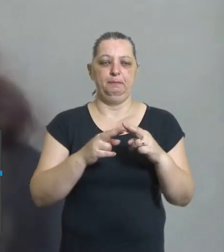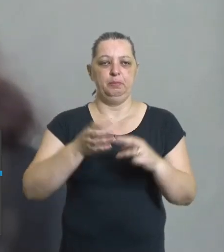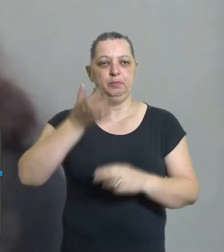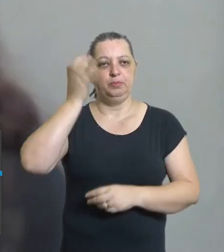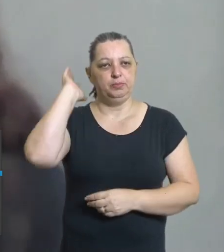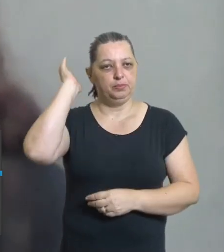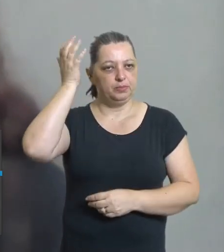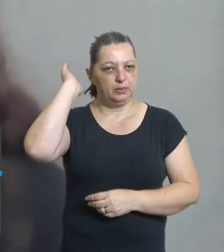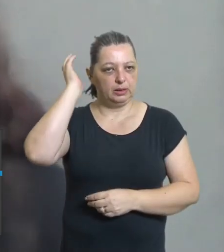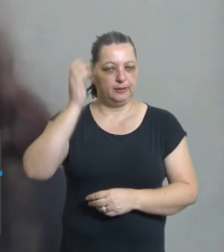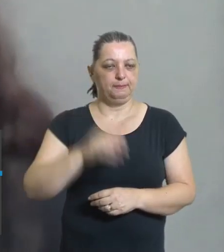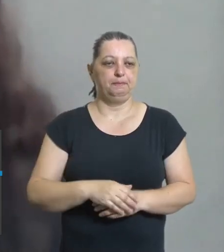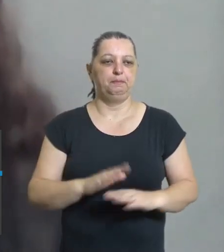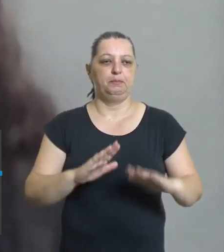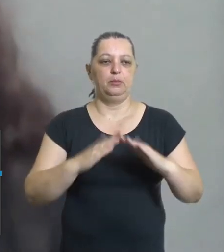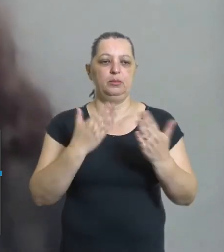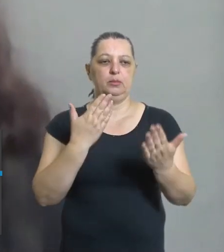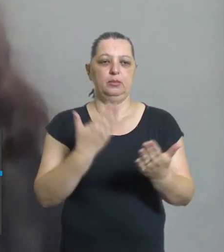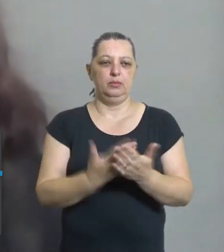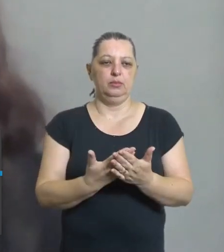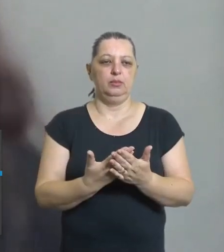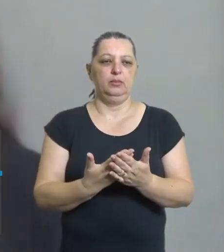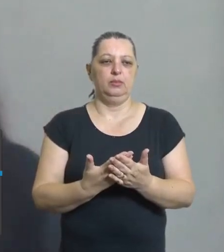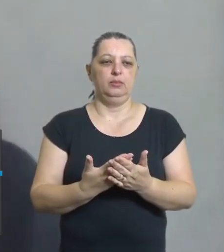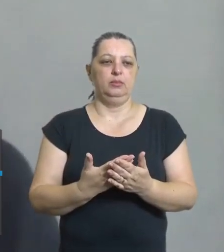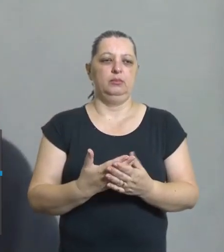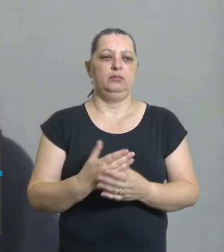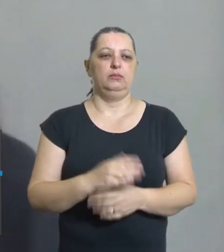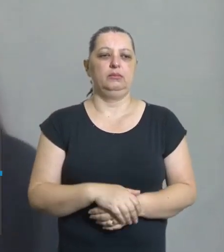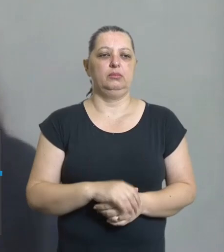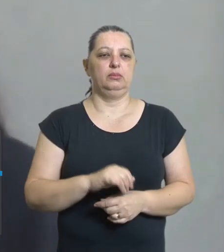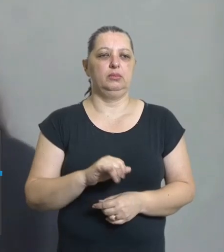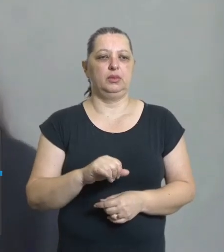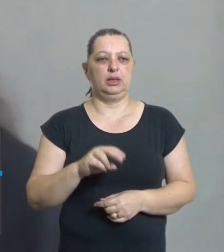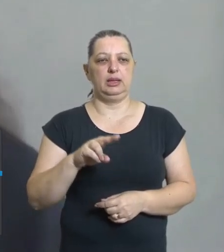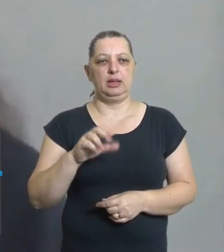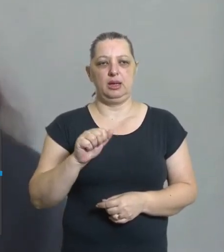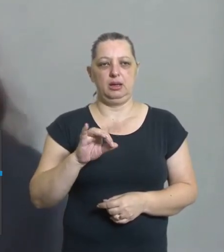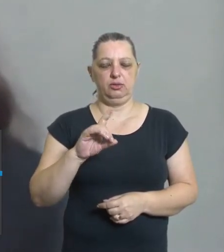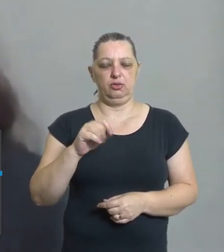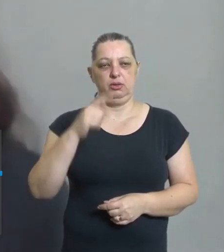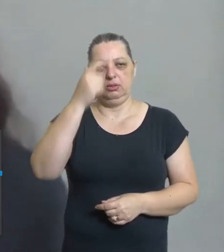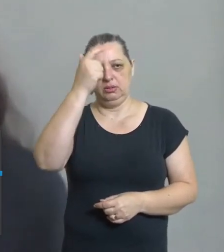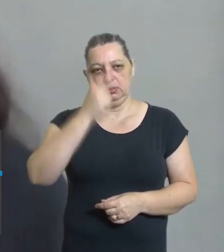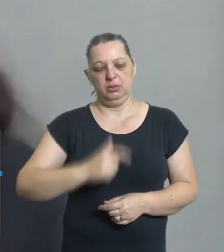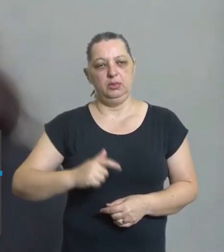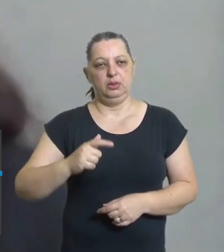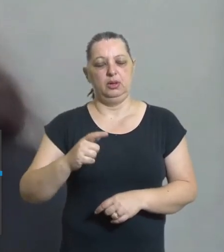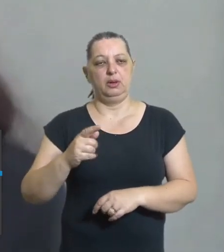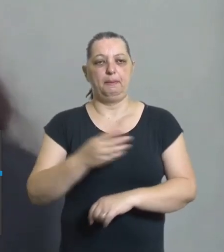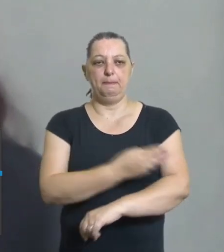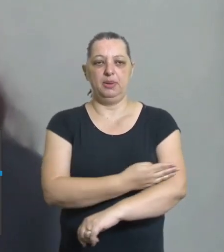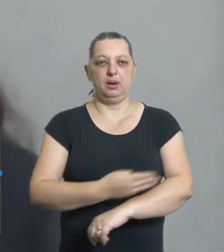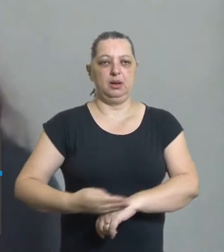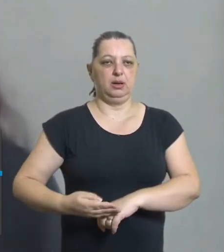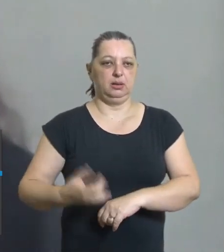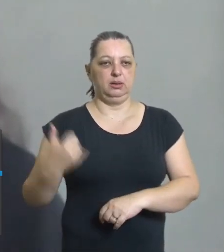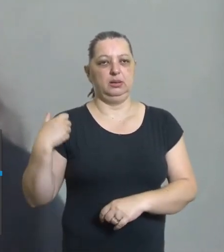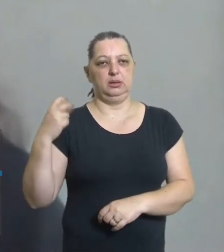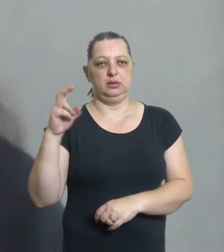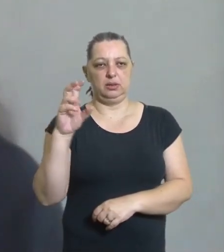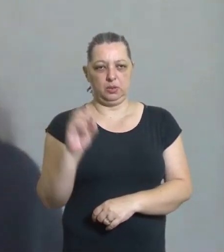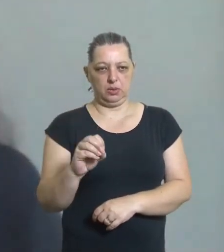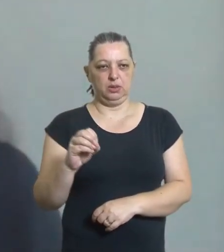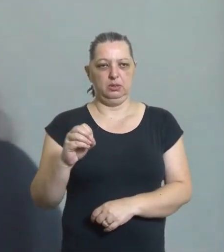da Escola Estadual Professora Inácio de Mello. Sou uma mulher branca de 50 anos, com o cabelo abaixo